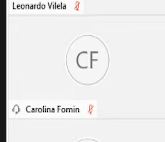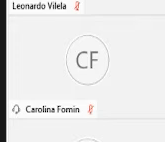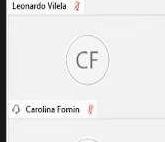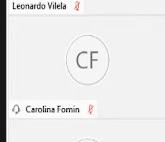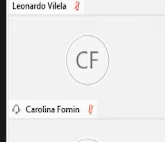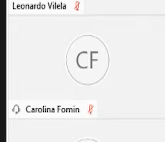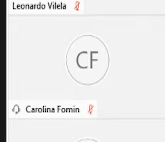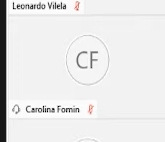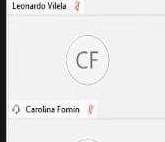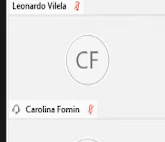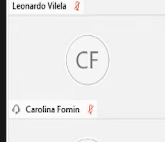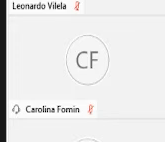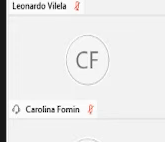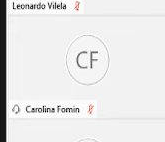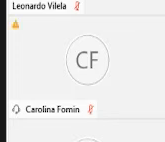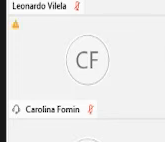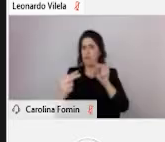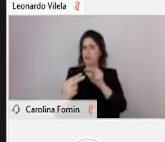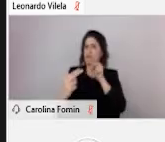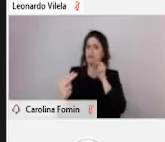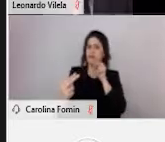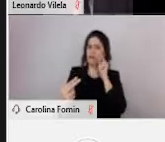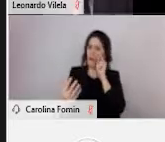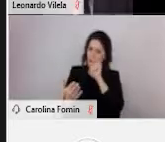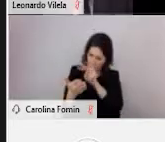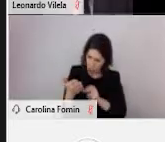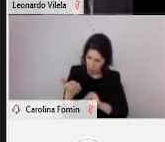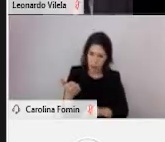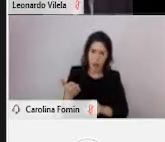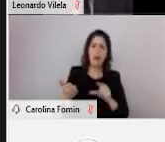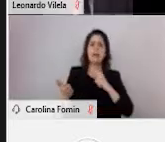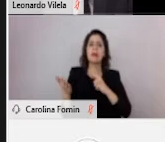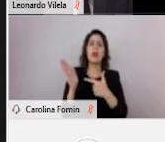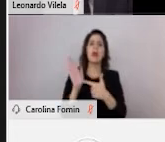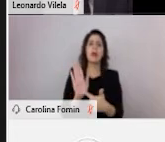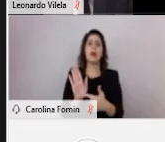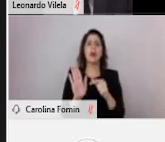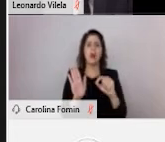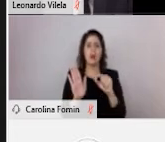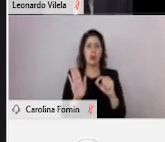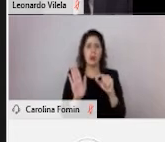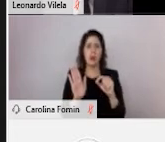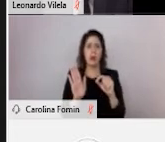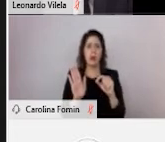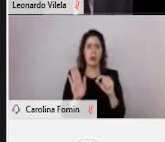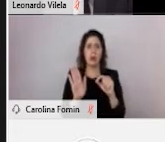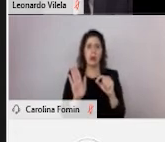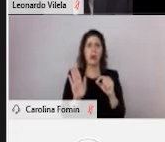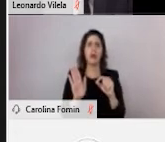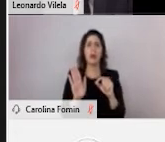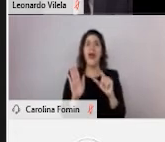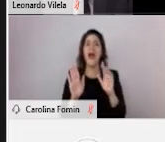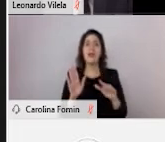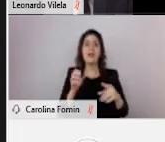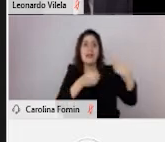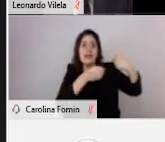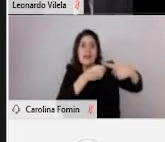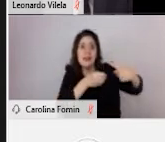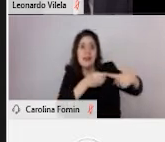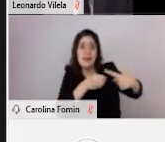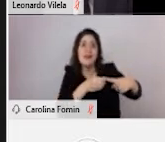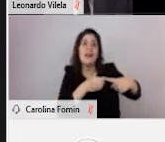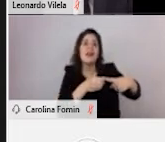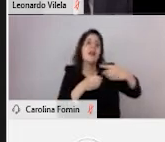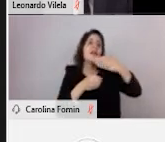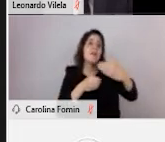conseguir evidenciar o quê? Existem uma forma de se limpar, onde você tem a comarca solicitante e